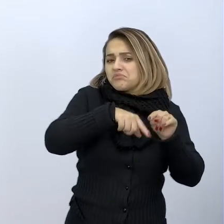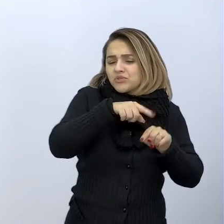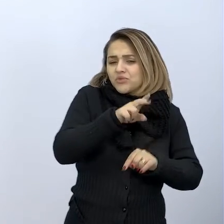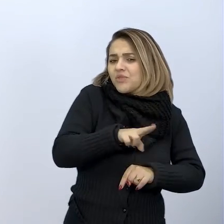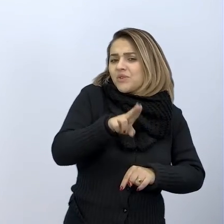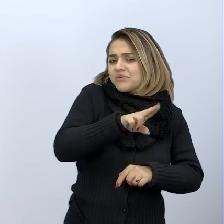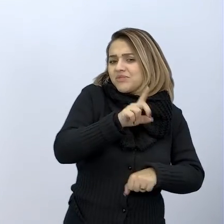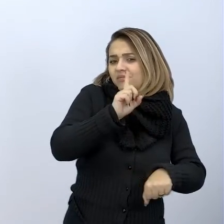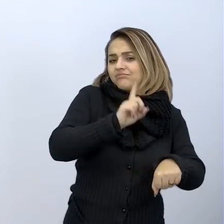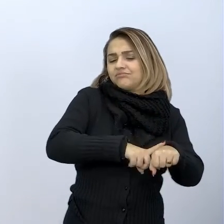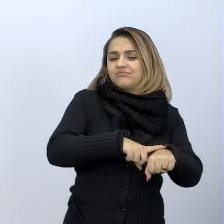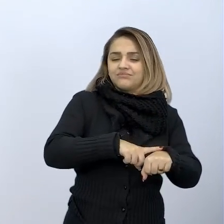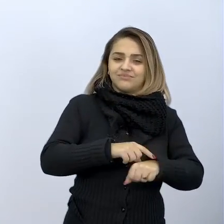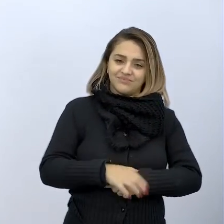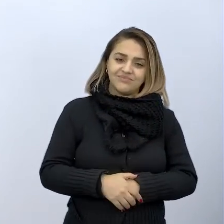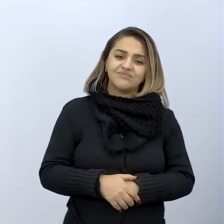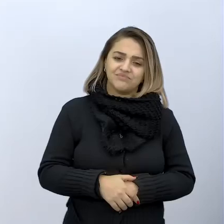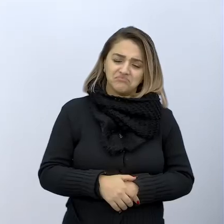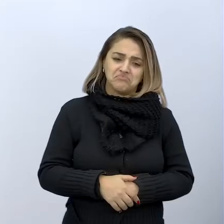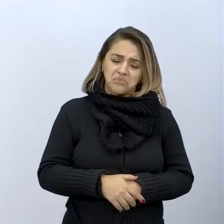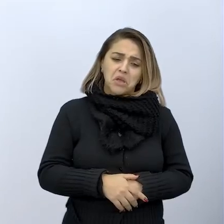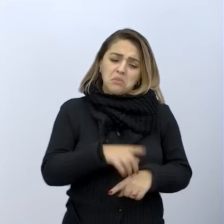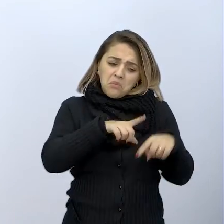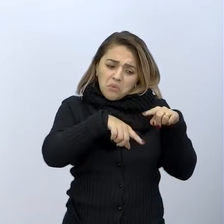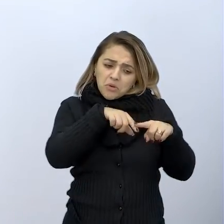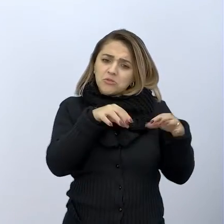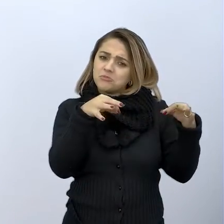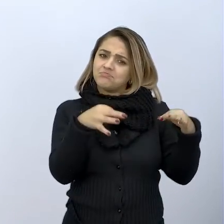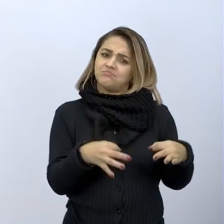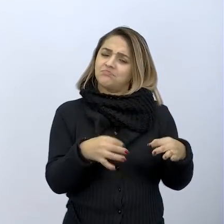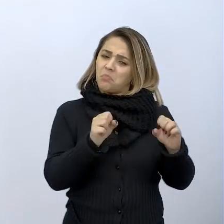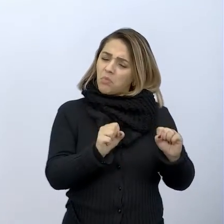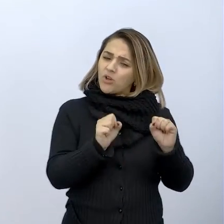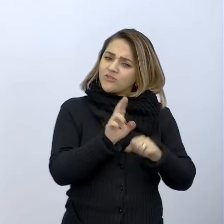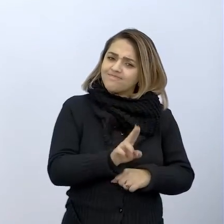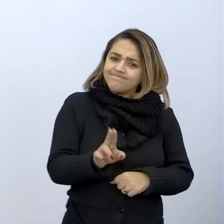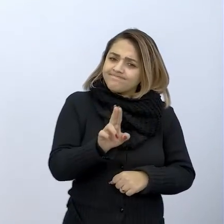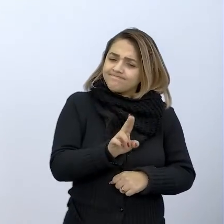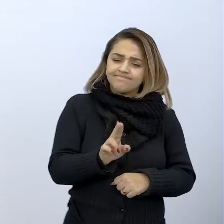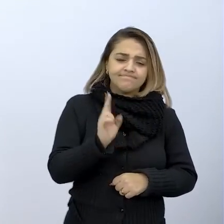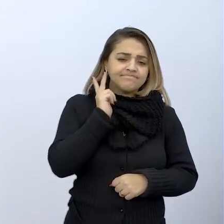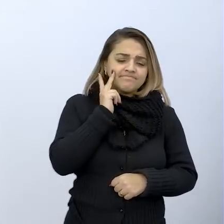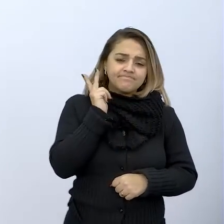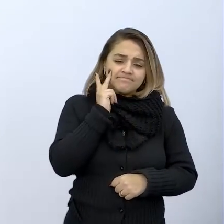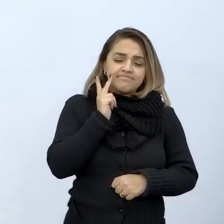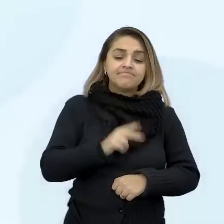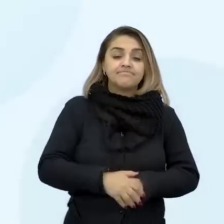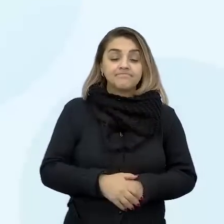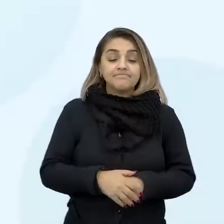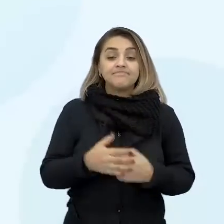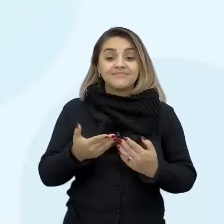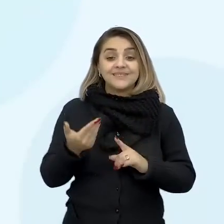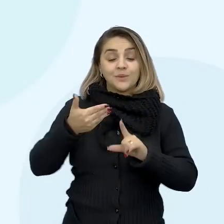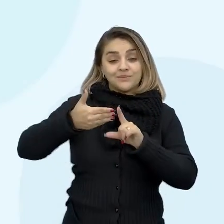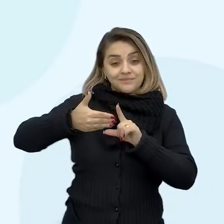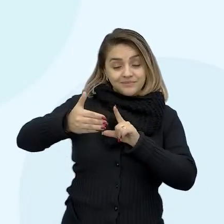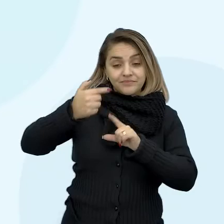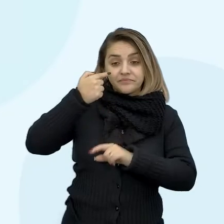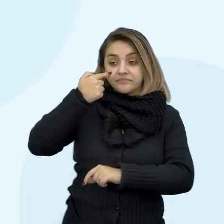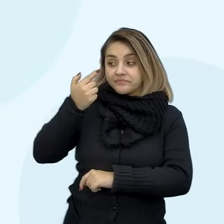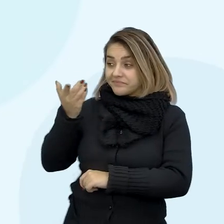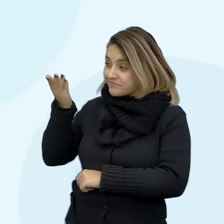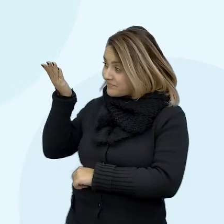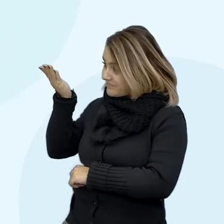esse produto ele está apto para o consumo. Ok? Vamos voltar para o LED. A gente está vendo aqui, inclusive,